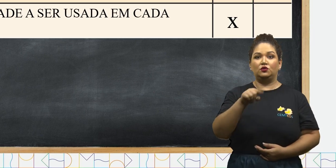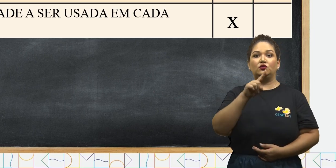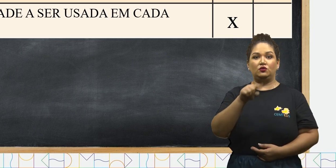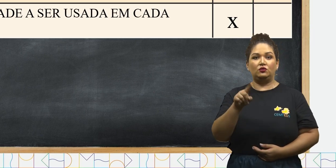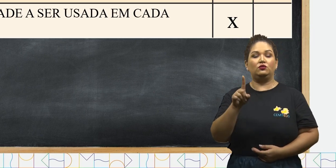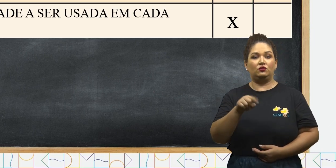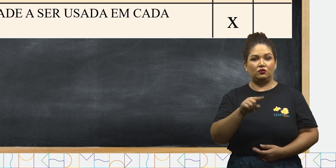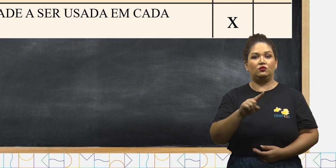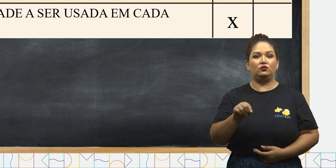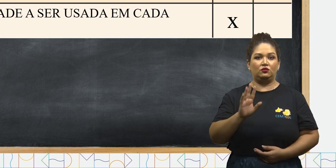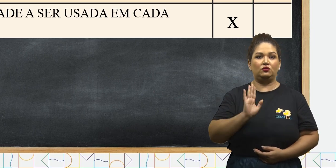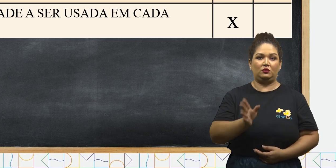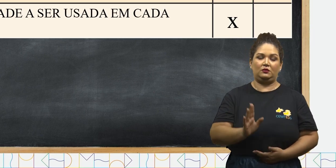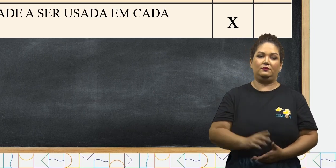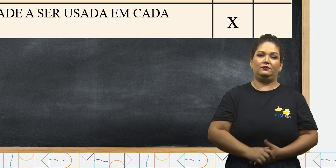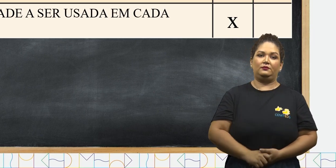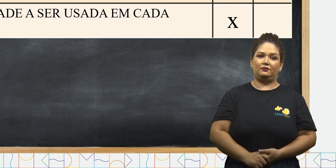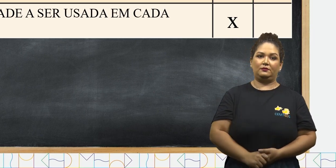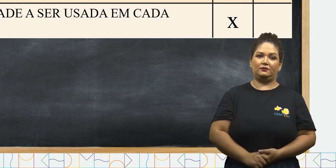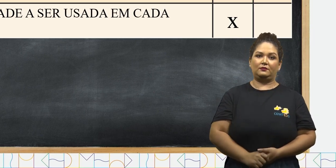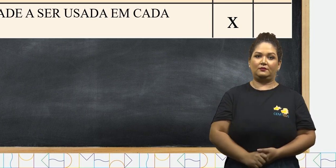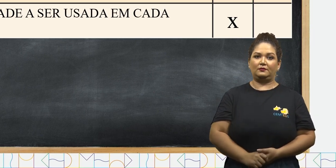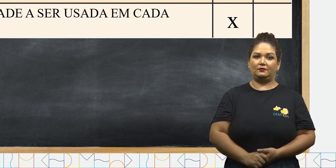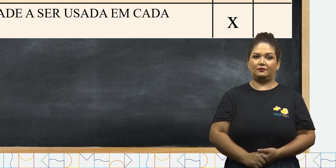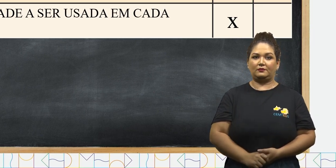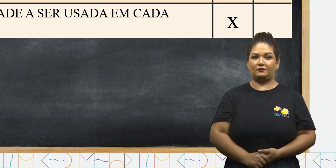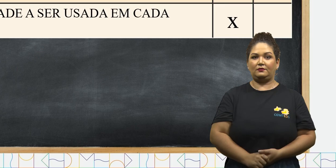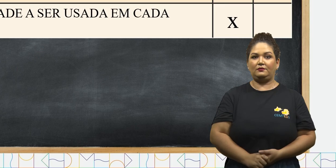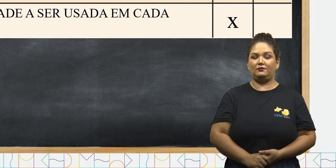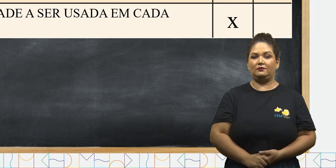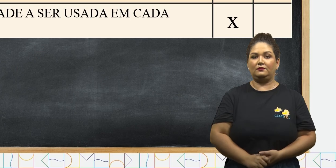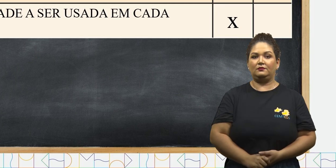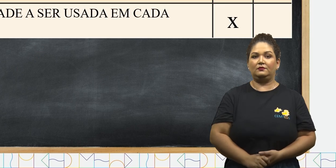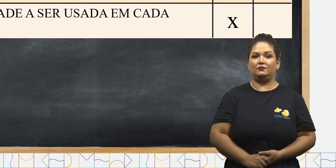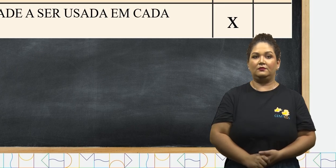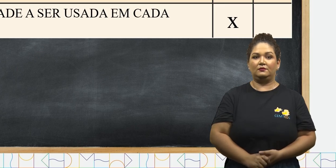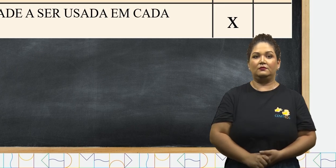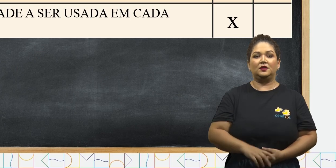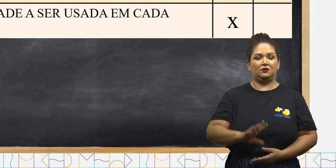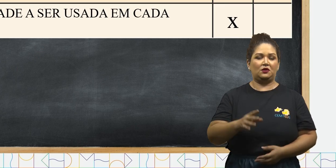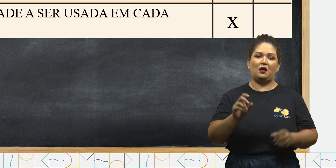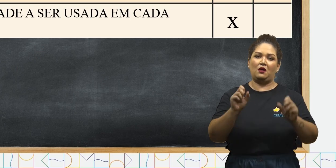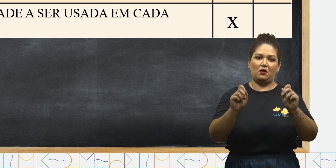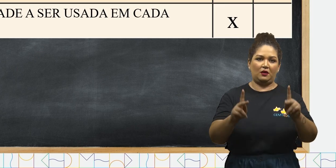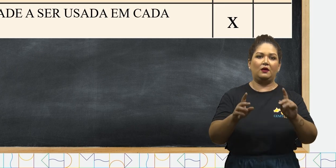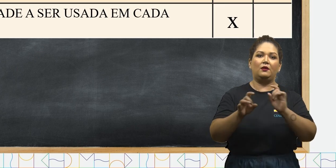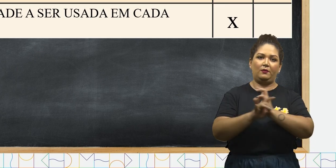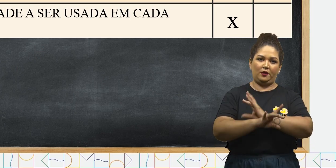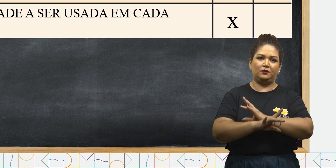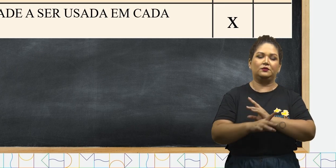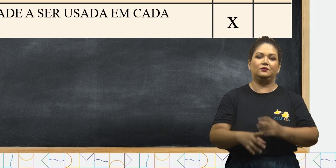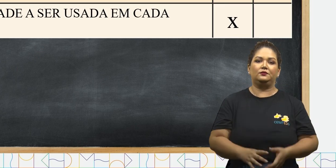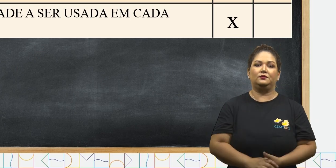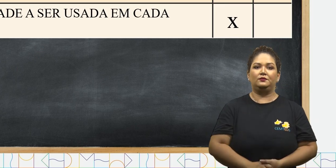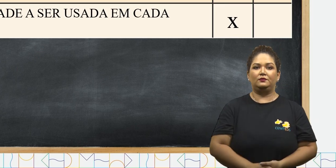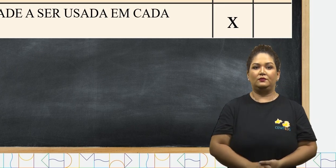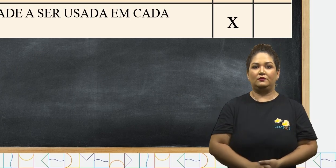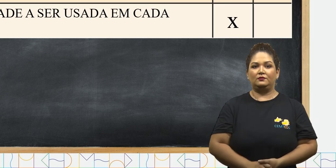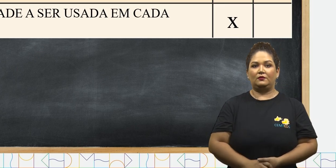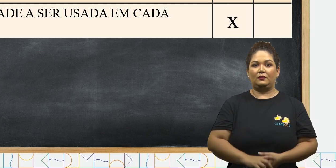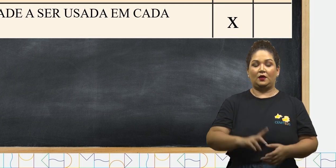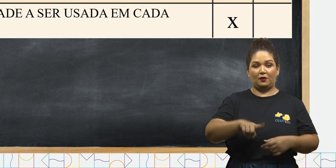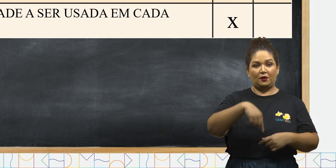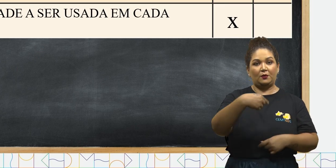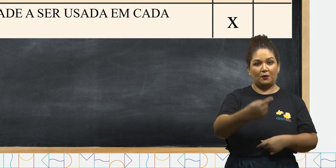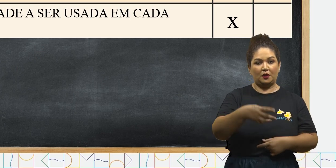que precisam estar presentes em uma receita foram revisados e estão ok. Agora